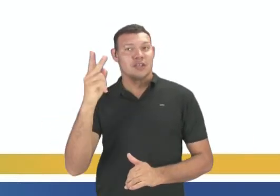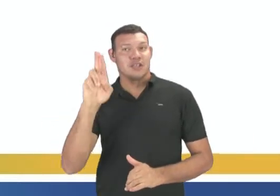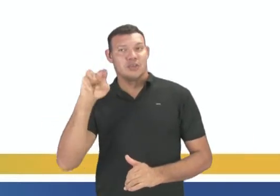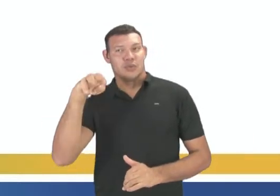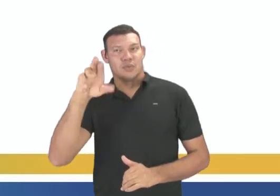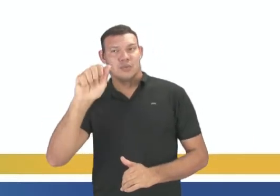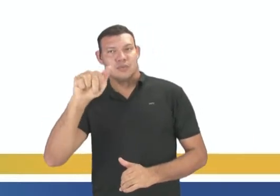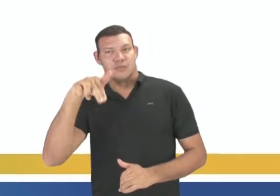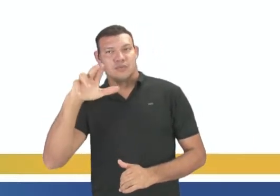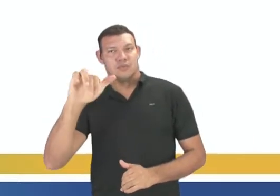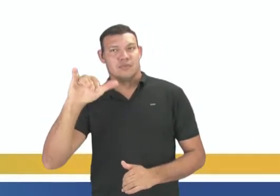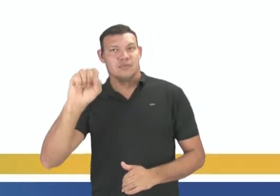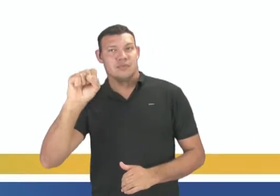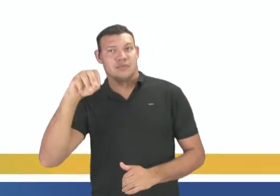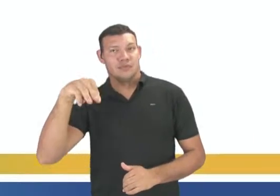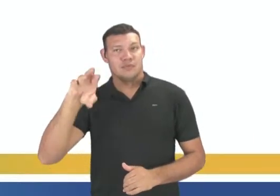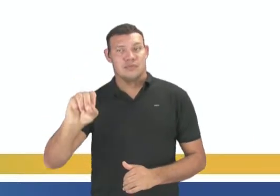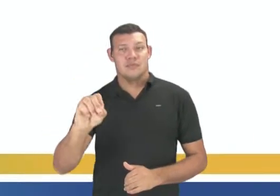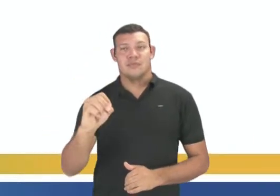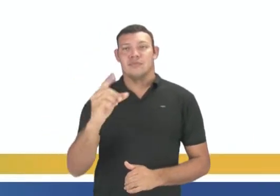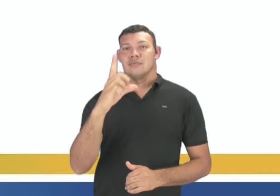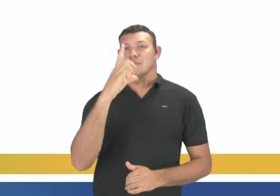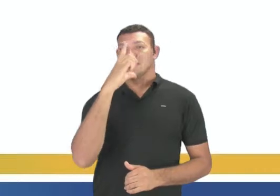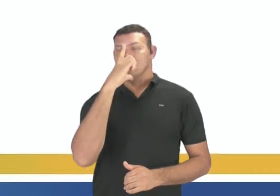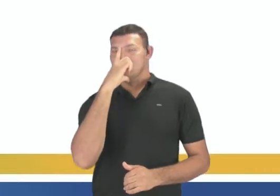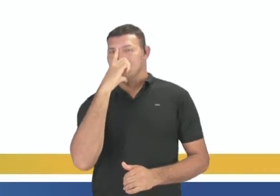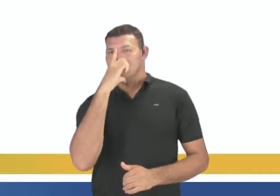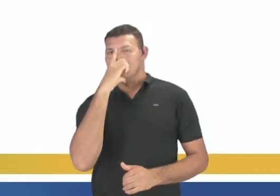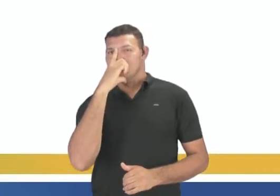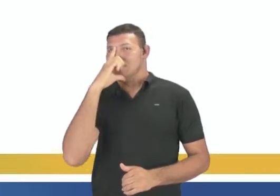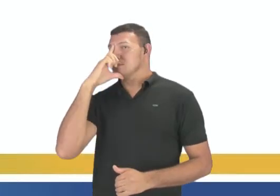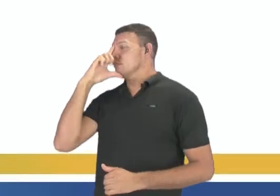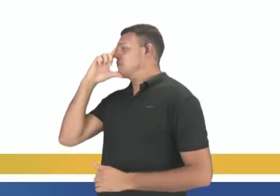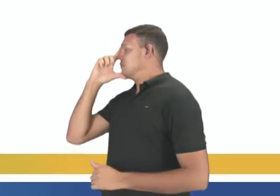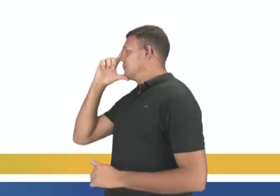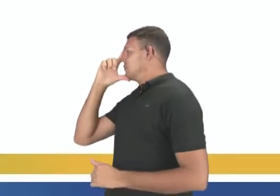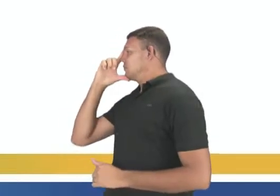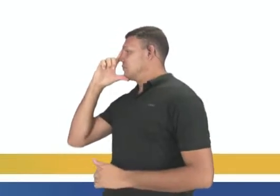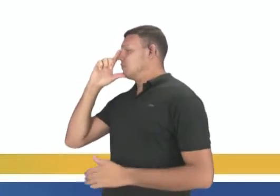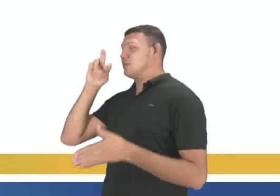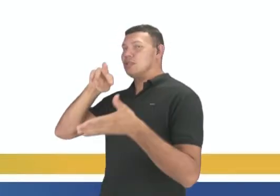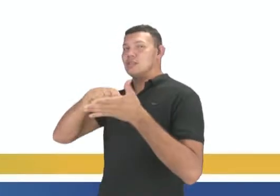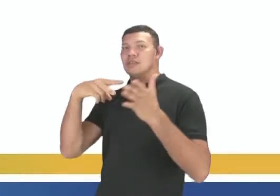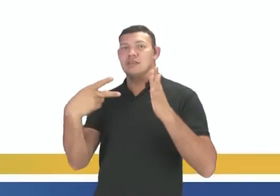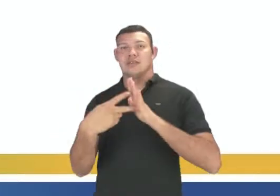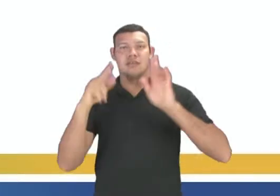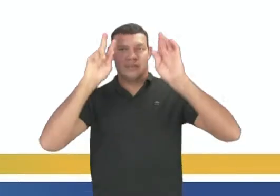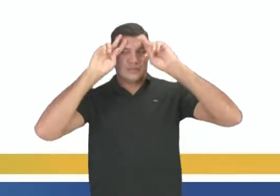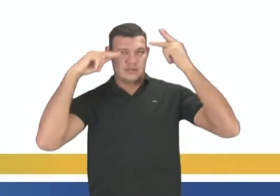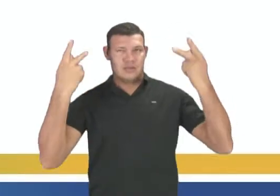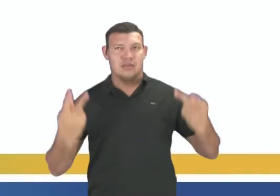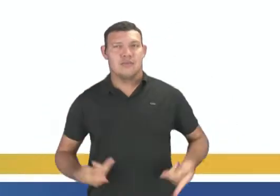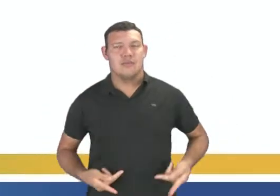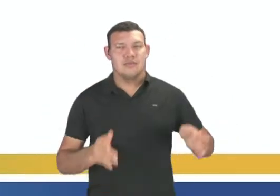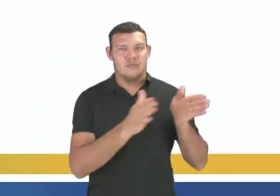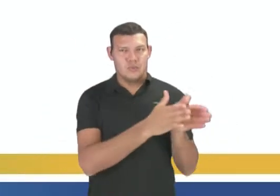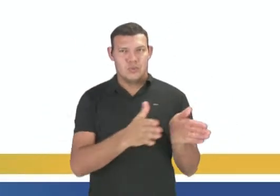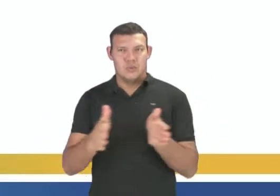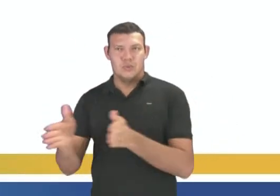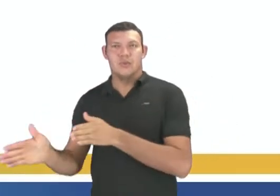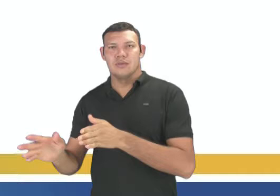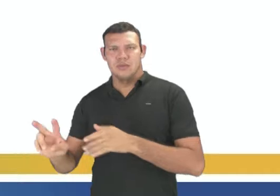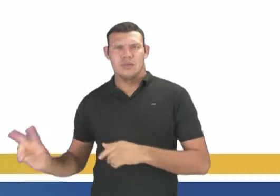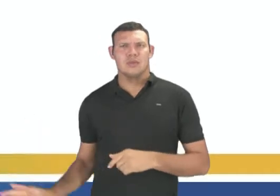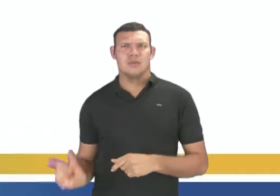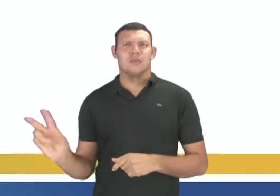já sugere, ele vem do latim, que significa humano, tá? Foi um período de valorização do